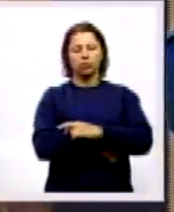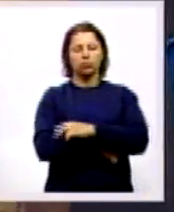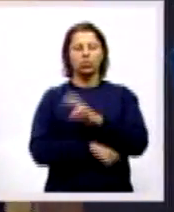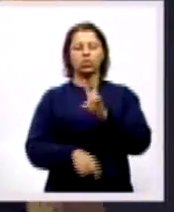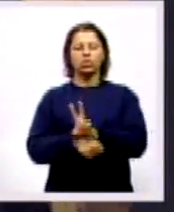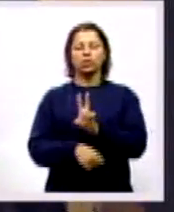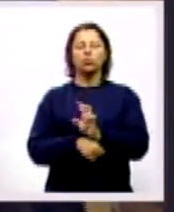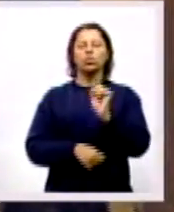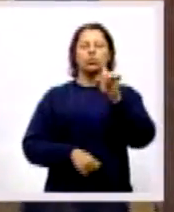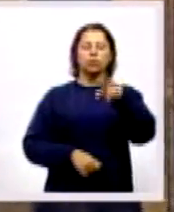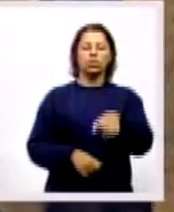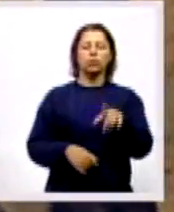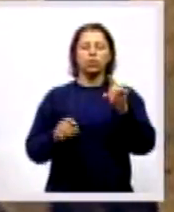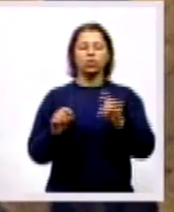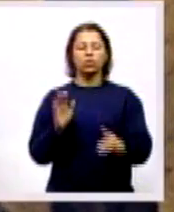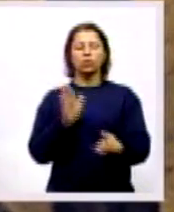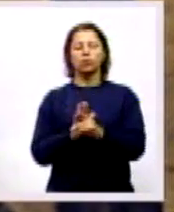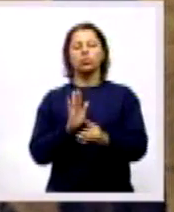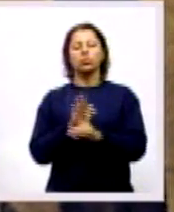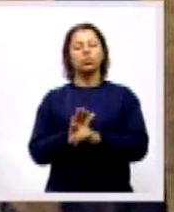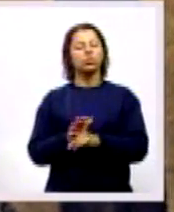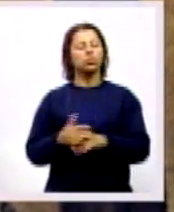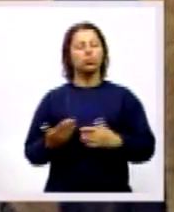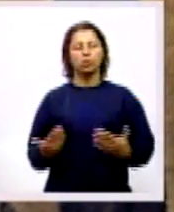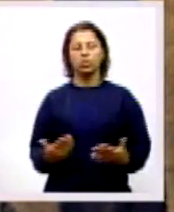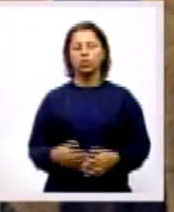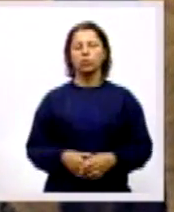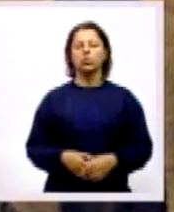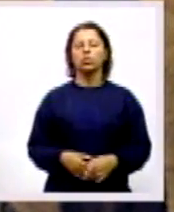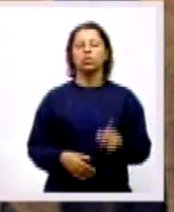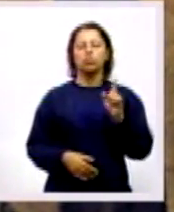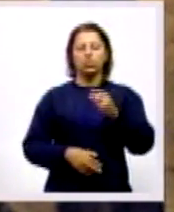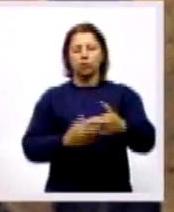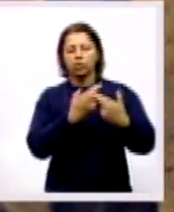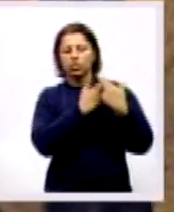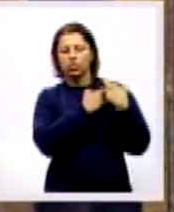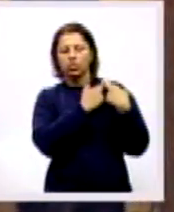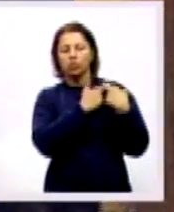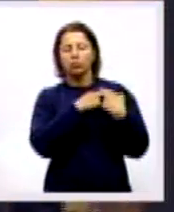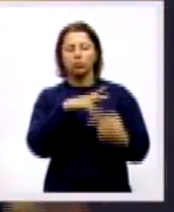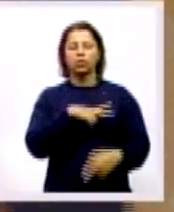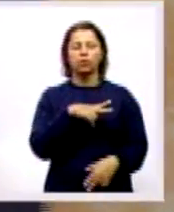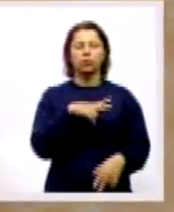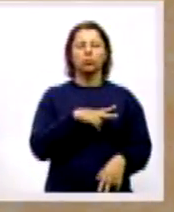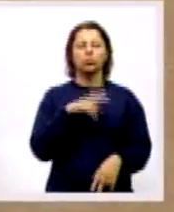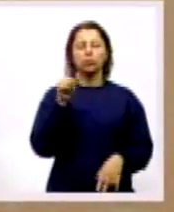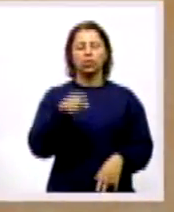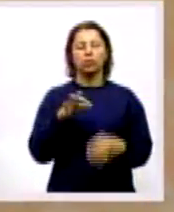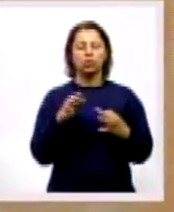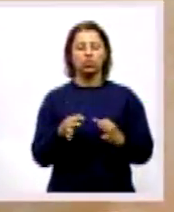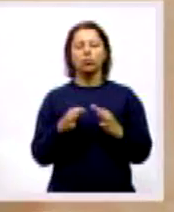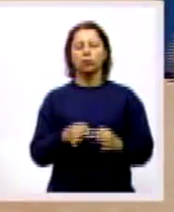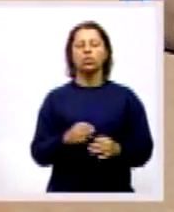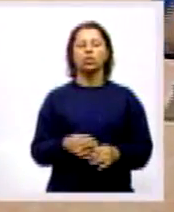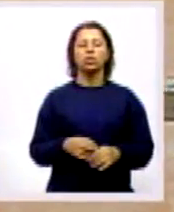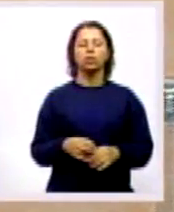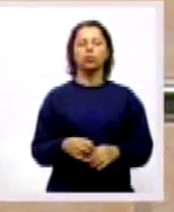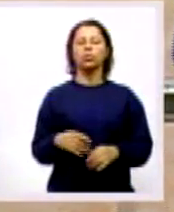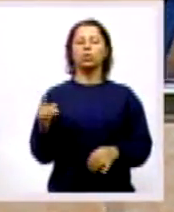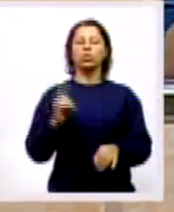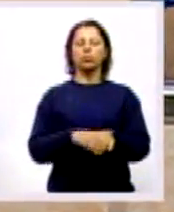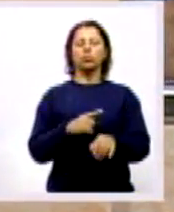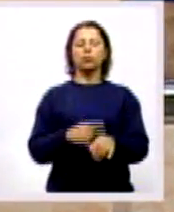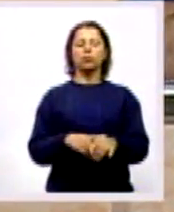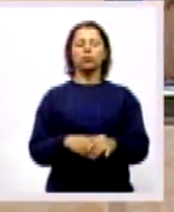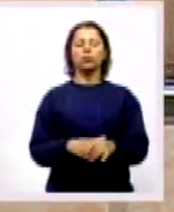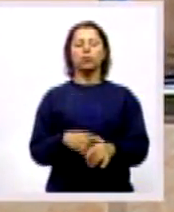daquilo que é o específico de cada uma. É a responsabilidade particular. E é justamente aqui, neste momento, que eu